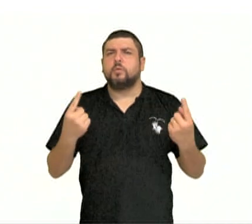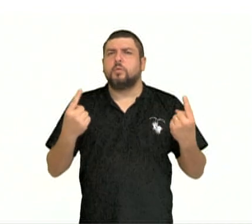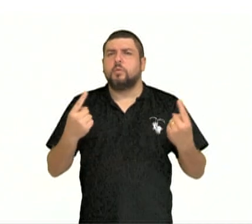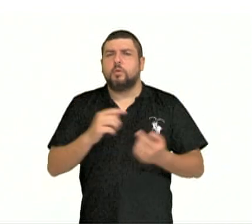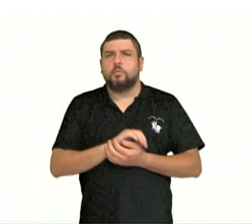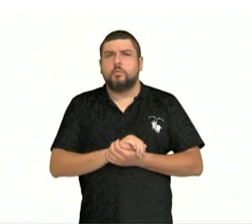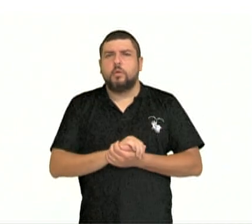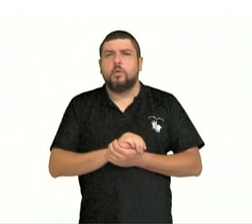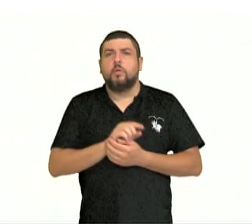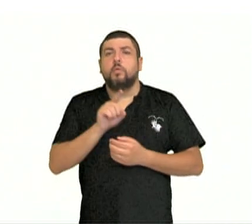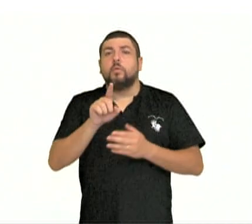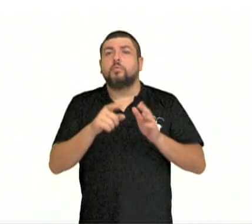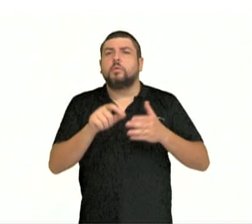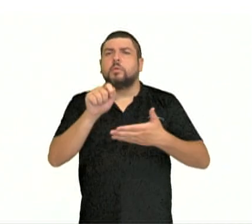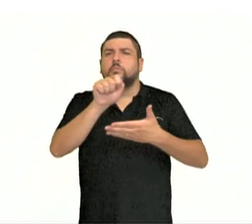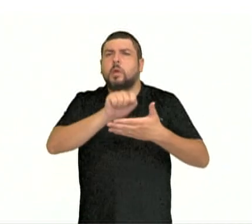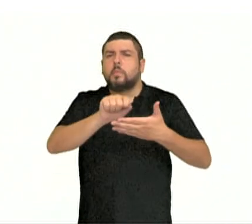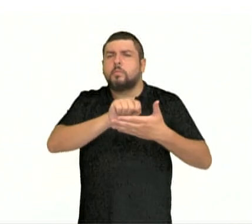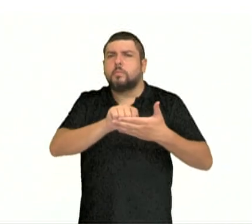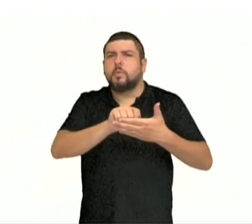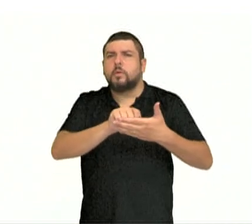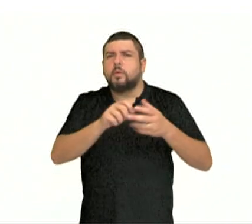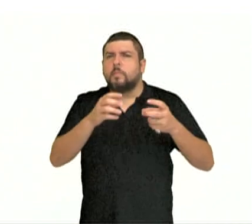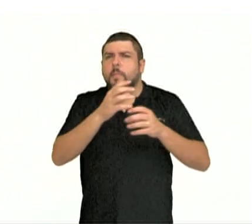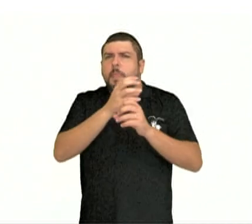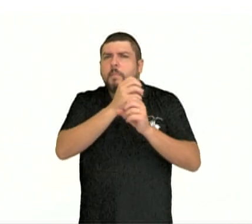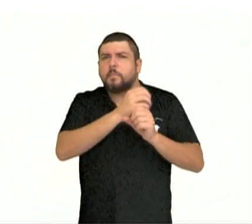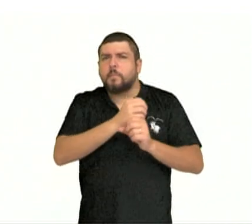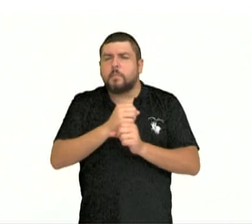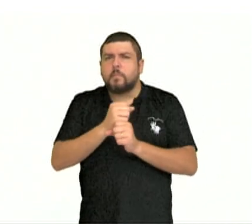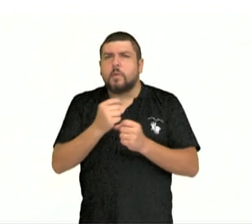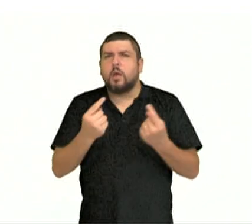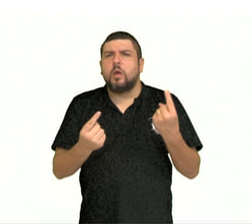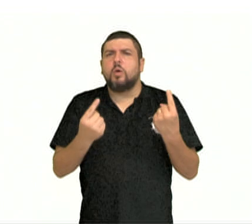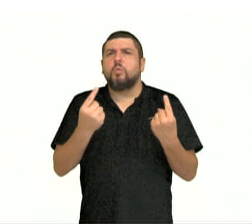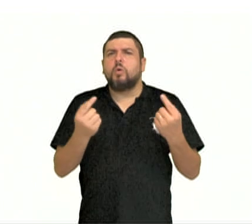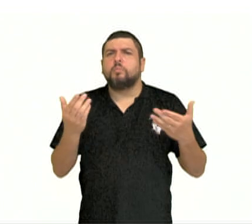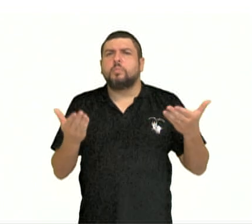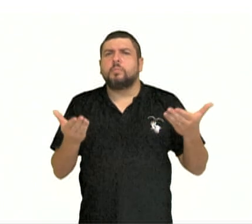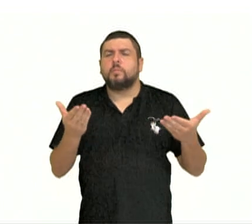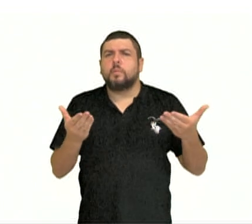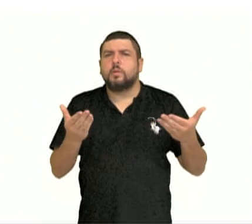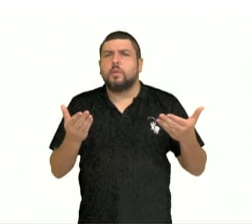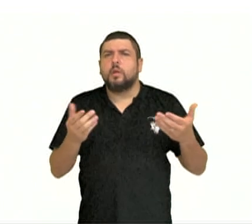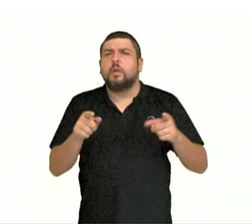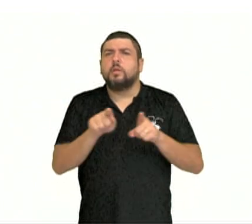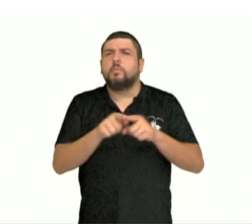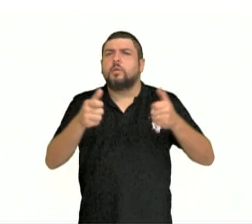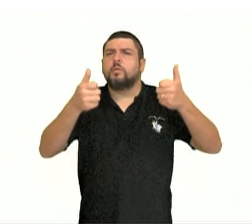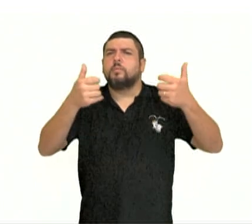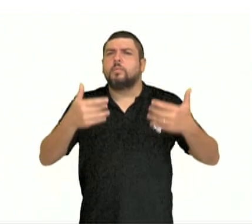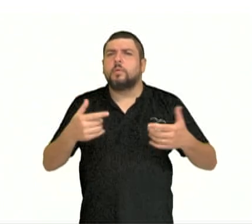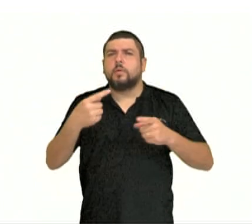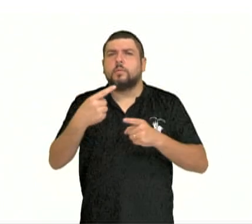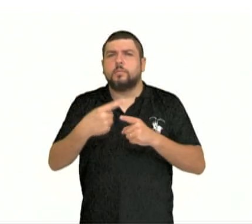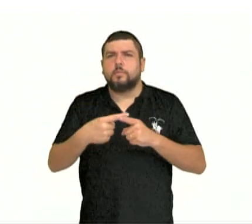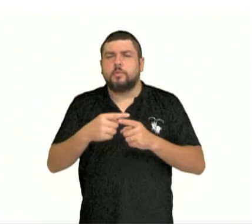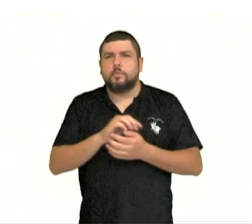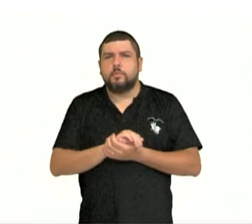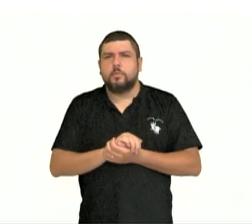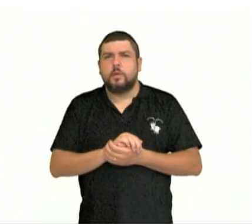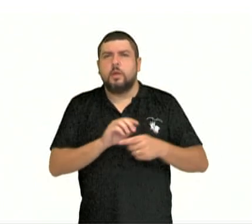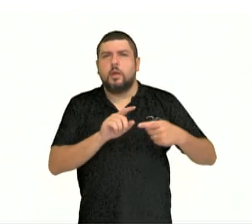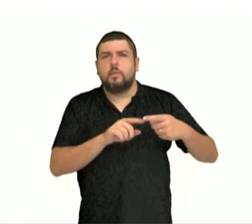2 equações, você vai indicar qual que está no balanceamento correto, justificando a sua resposta, tanto para a questão